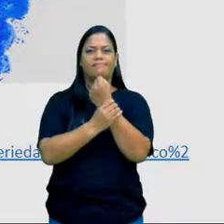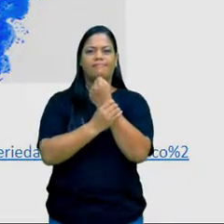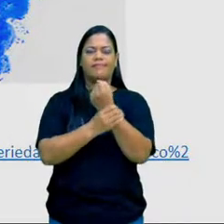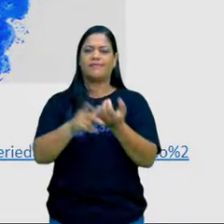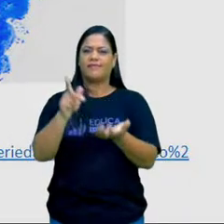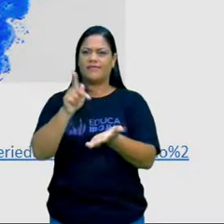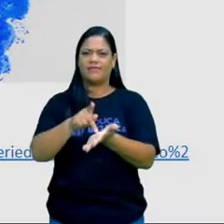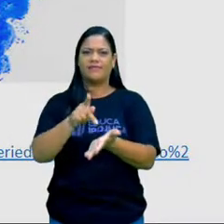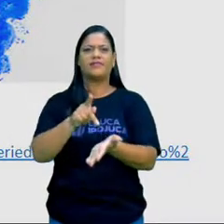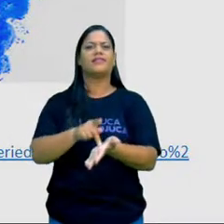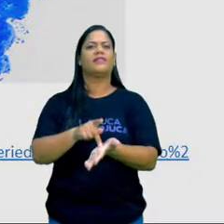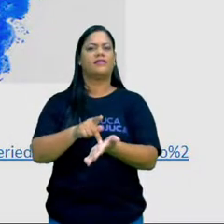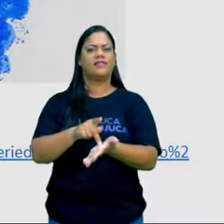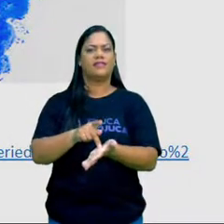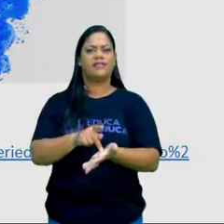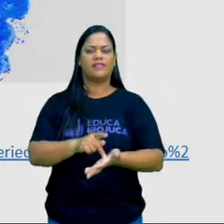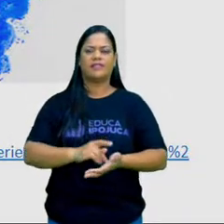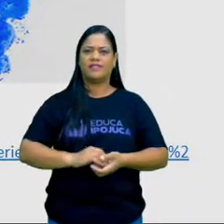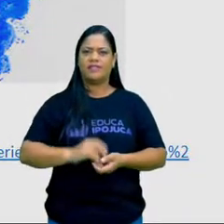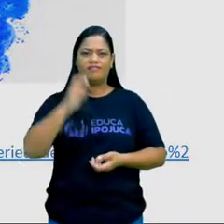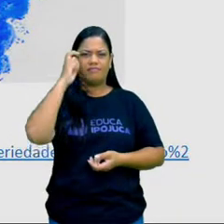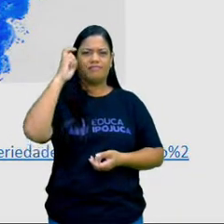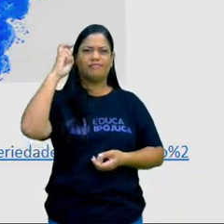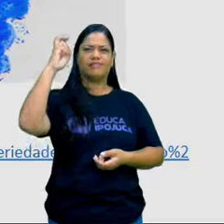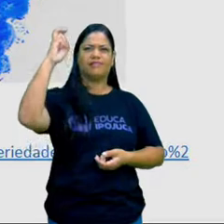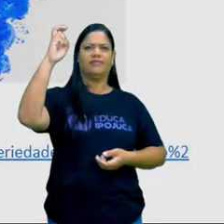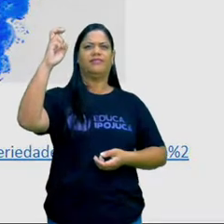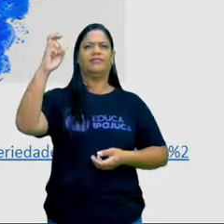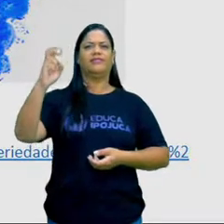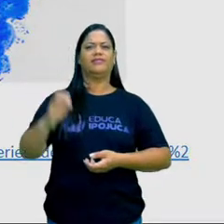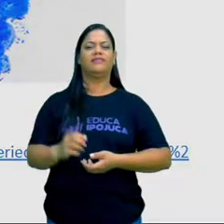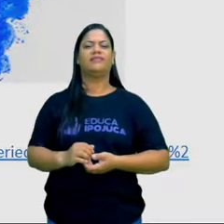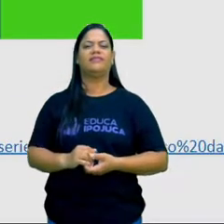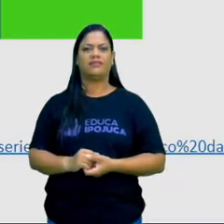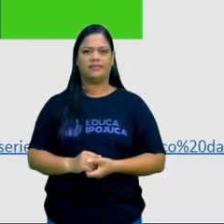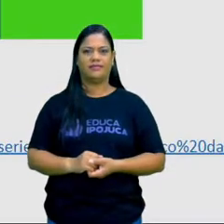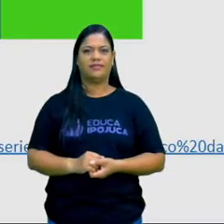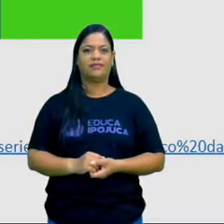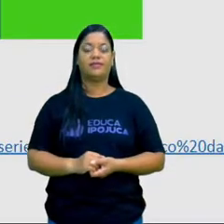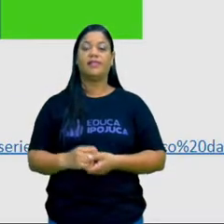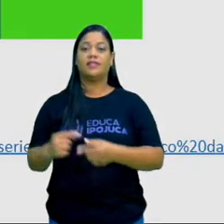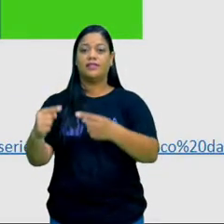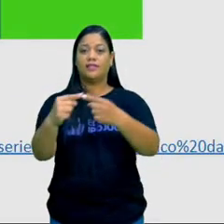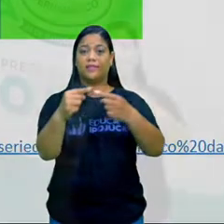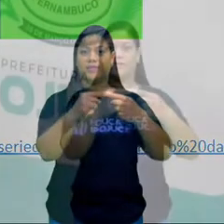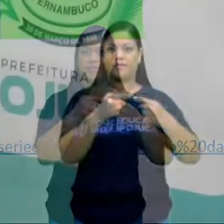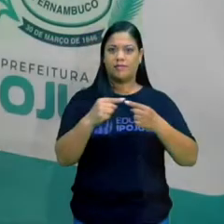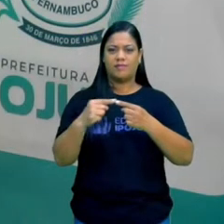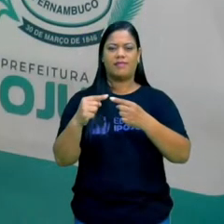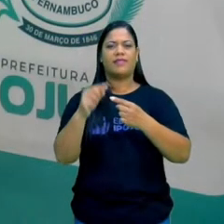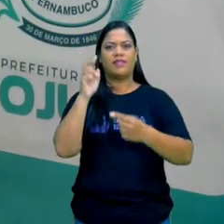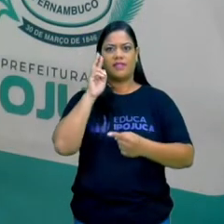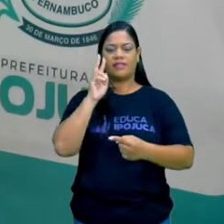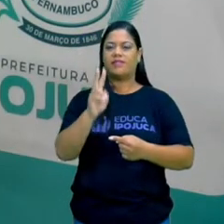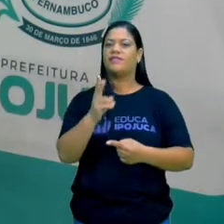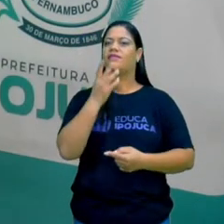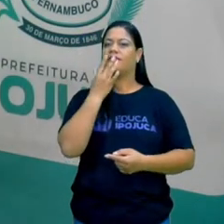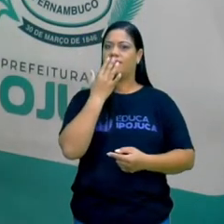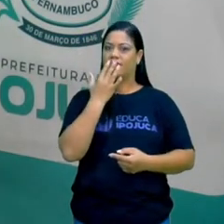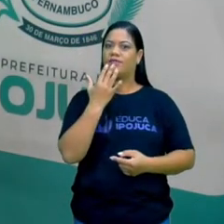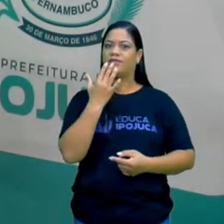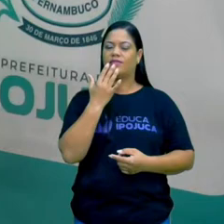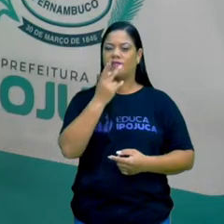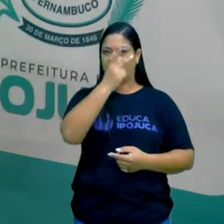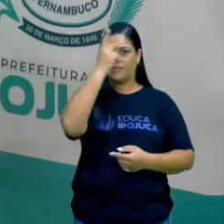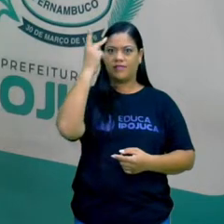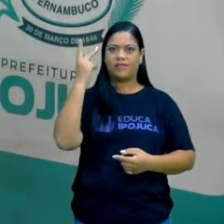verdade, seriedade, intelectualidade, espaço. Então, essas relações a gente vê muito nas cores e